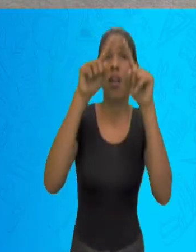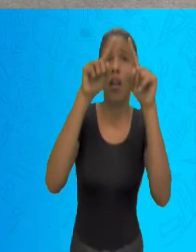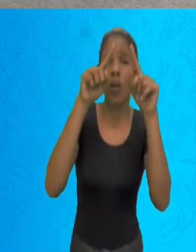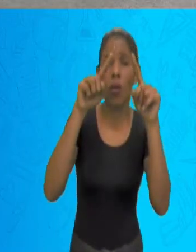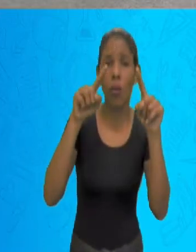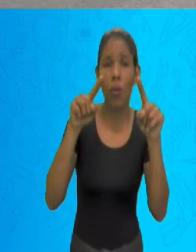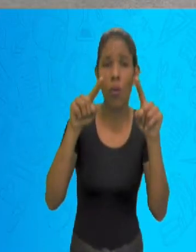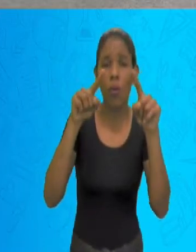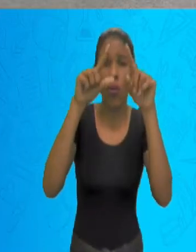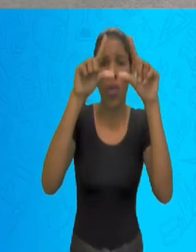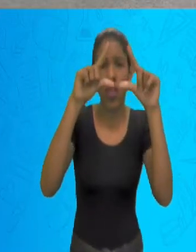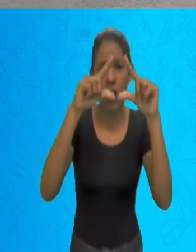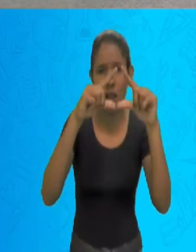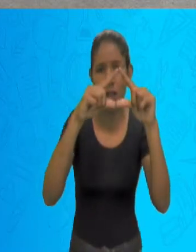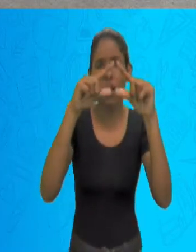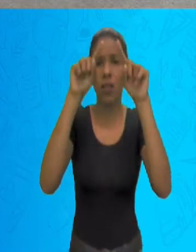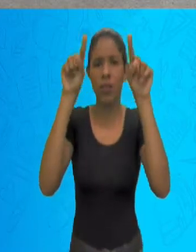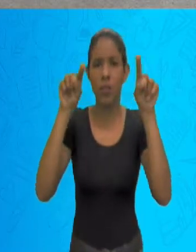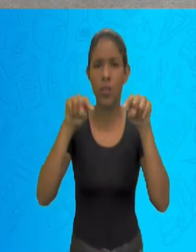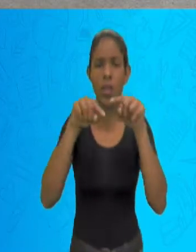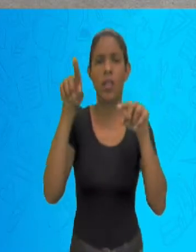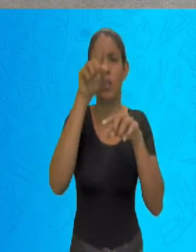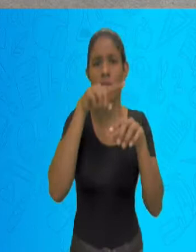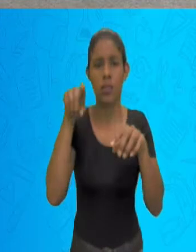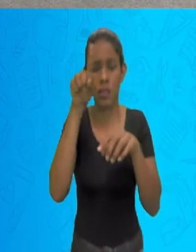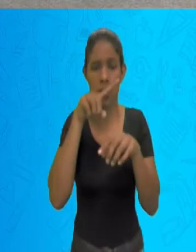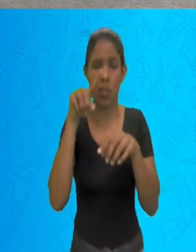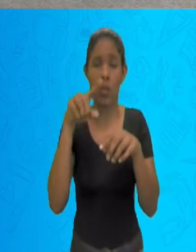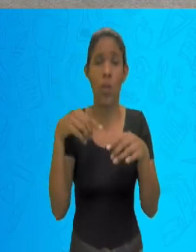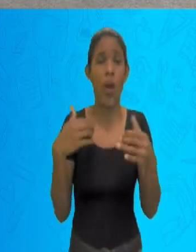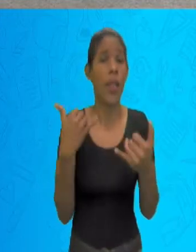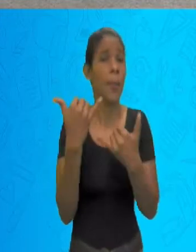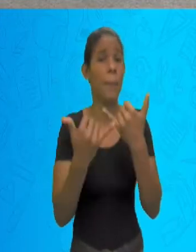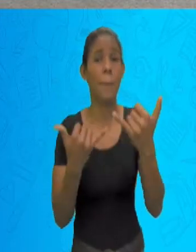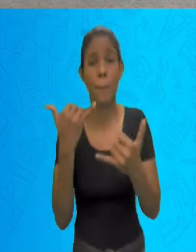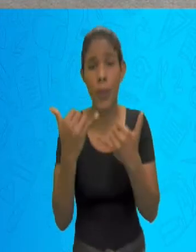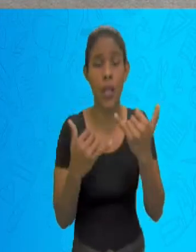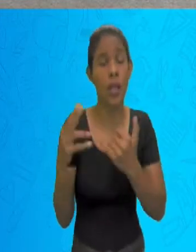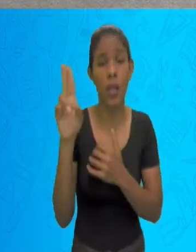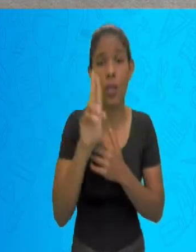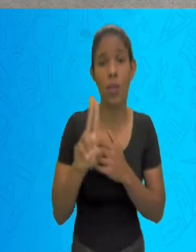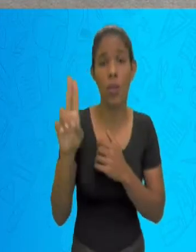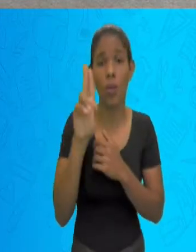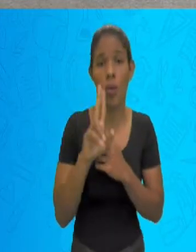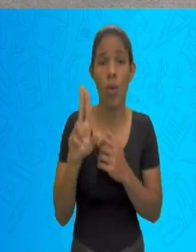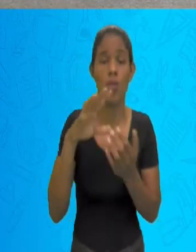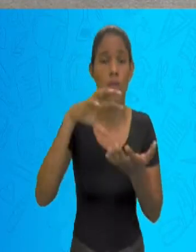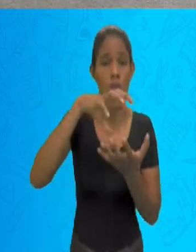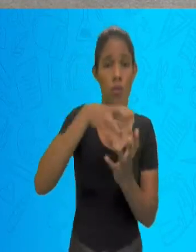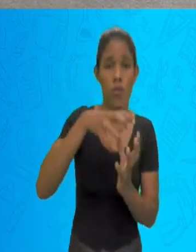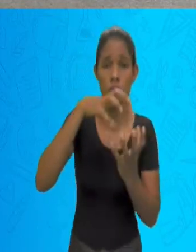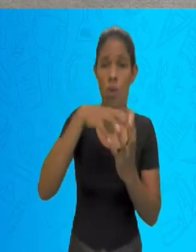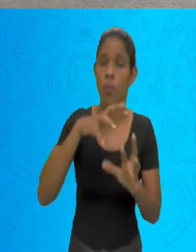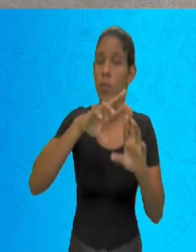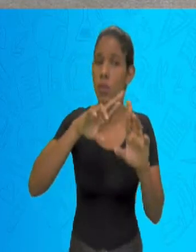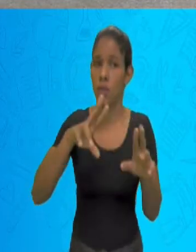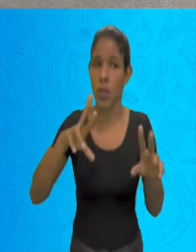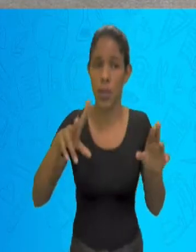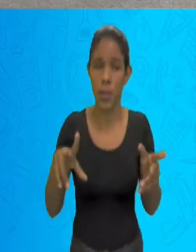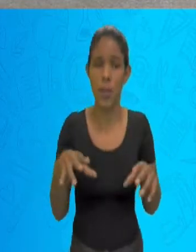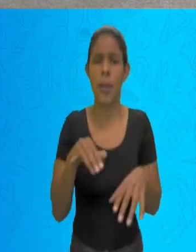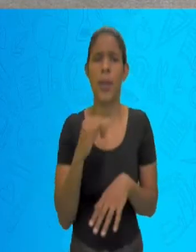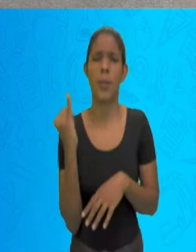gente costuma até brincar com os joguinhos que têm esses formatos. É muito importante nós conhecermos essas figuras. E